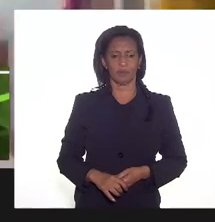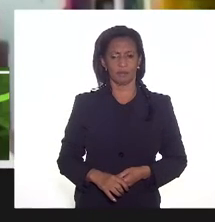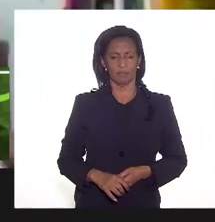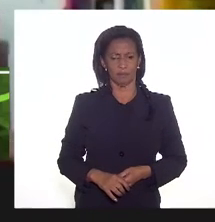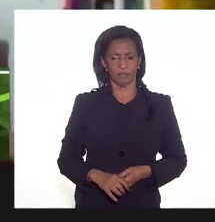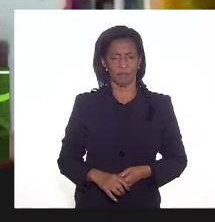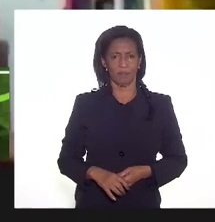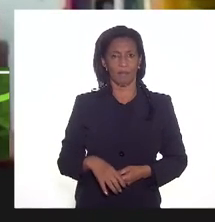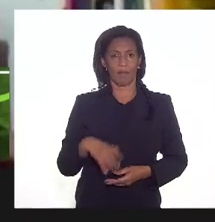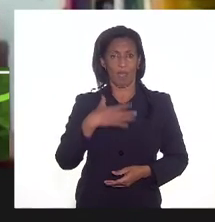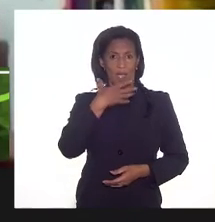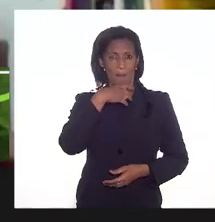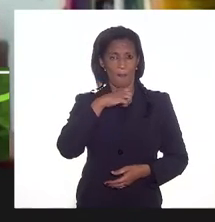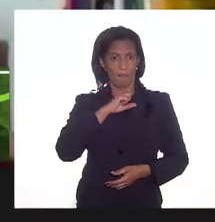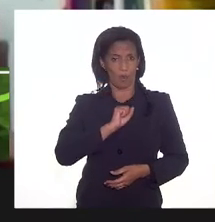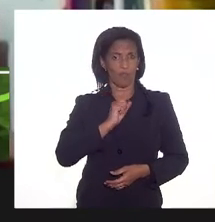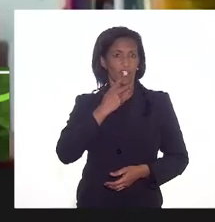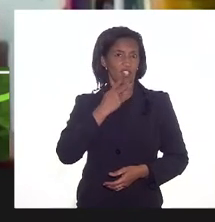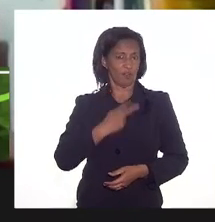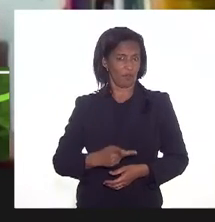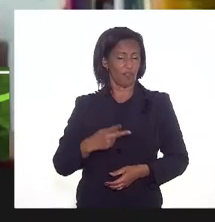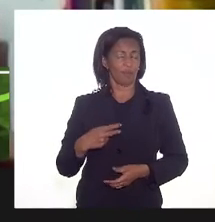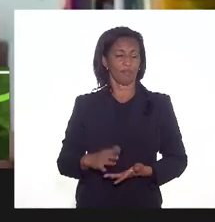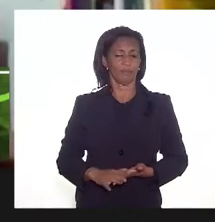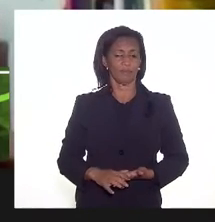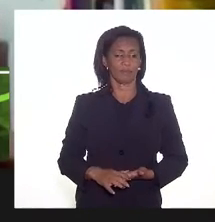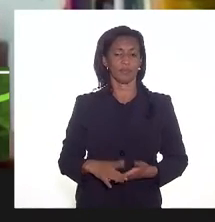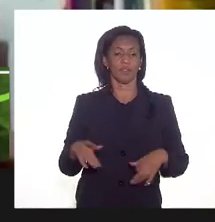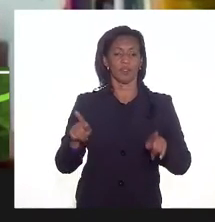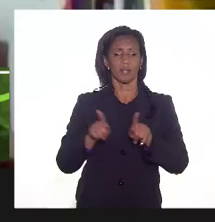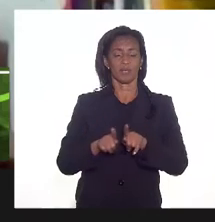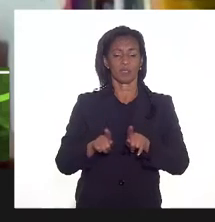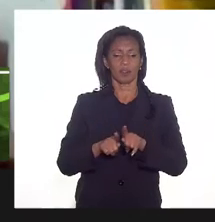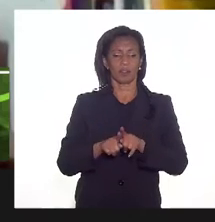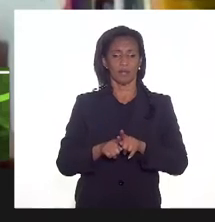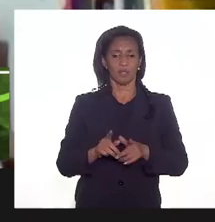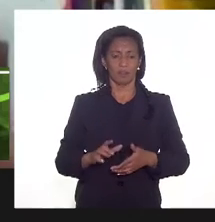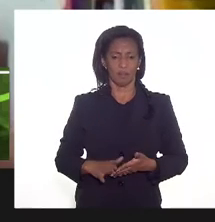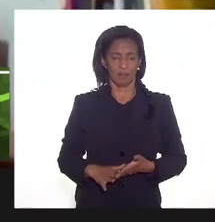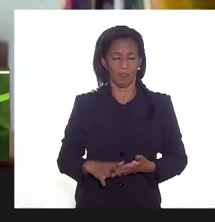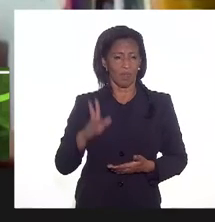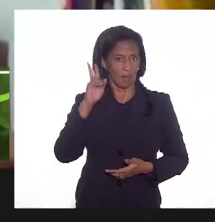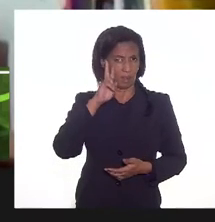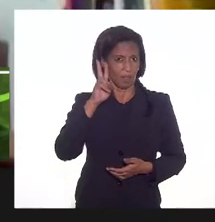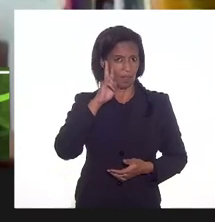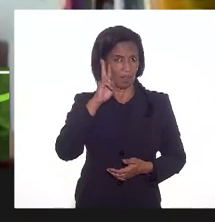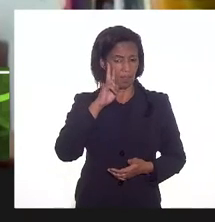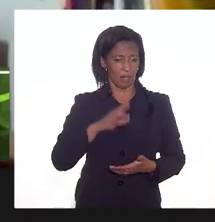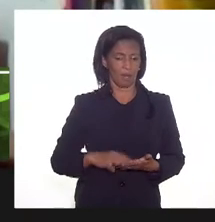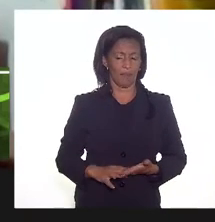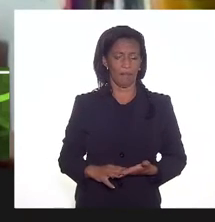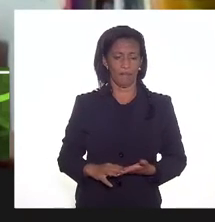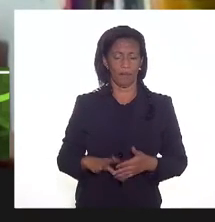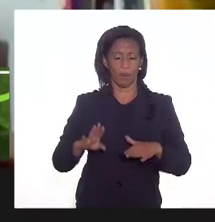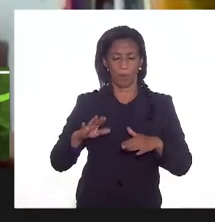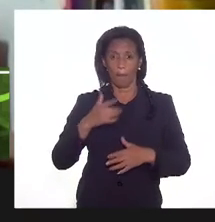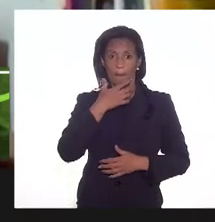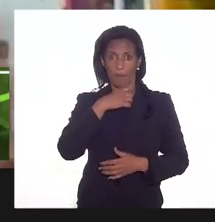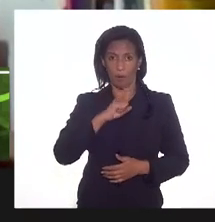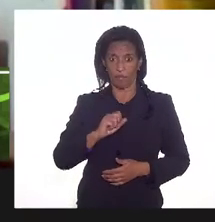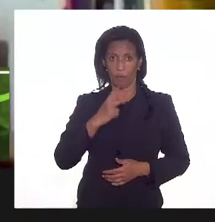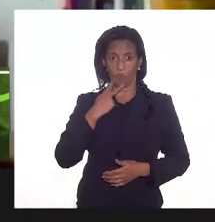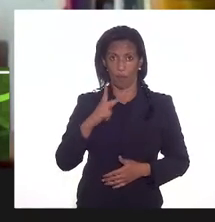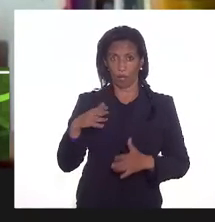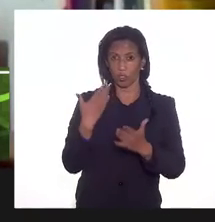Paulo Freire já foi tão citado eu queria também relembrar uma expressão do Paulo Freire quando ele diz que